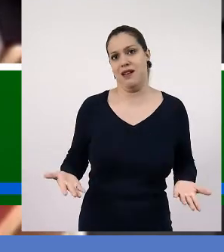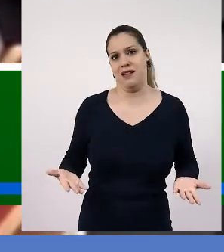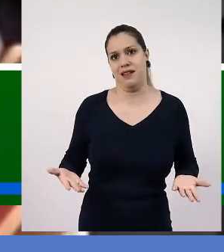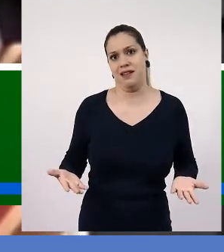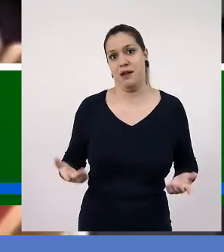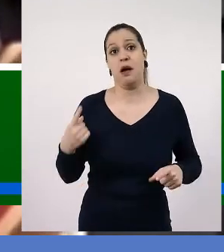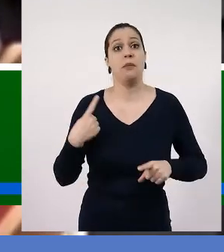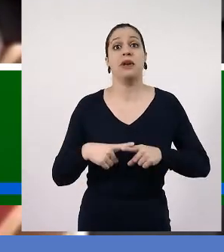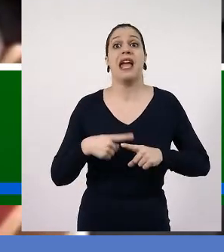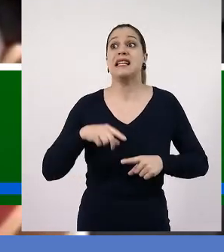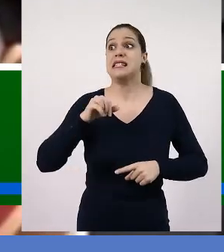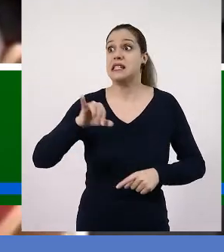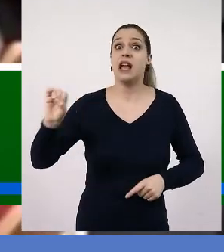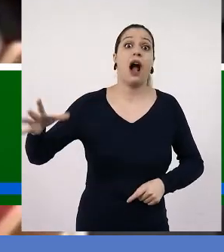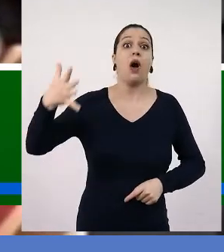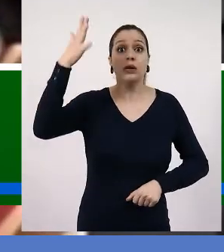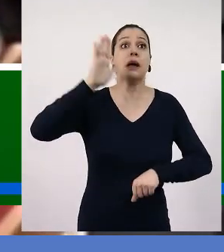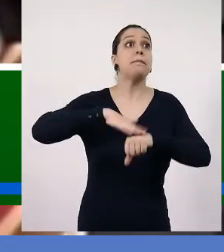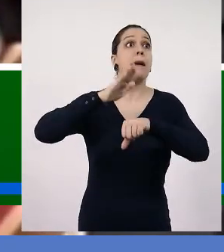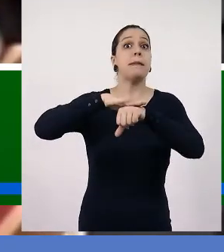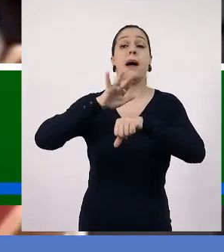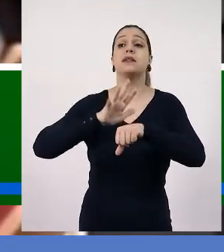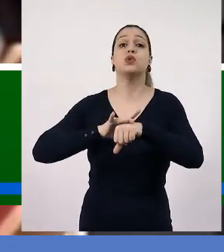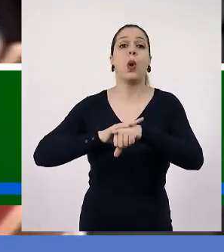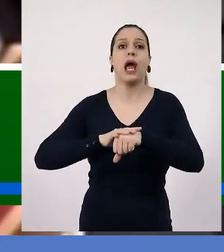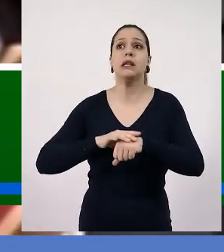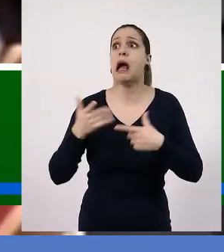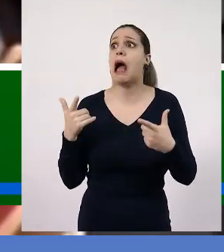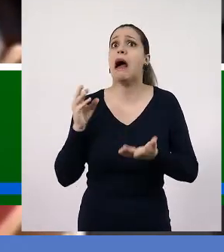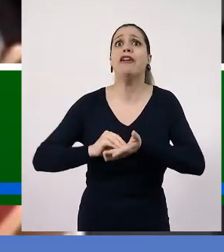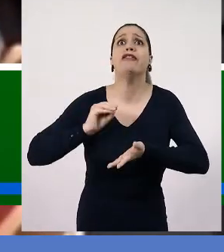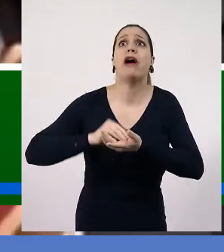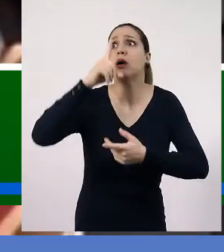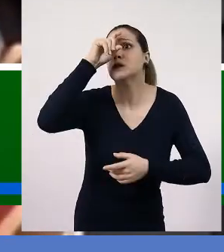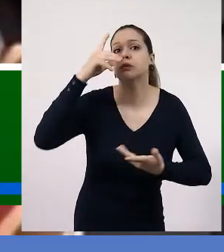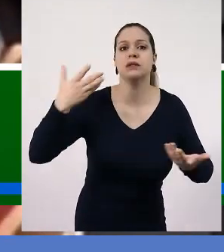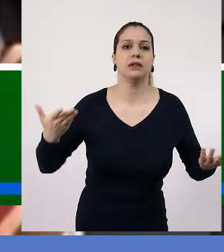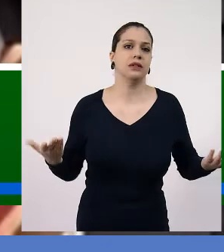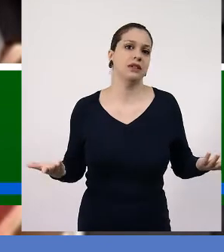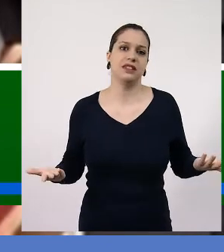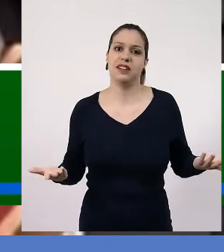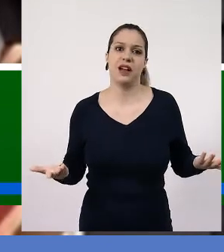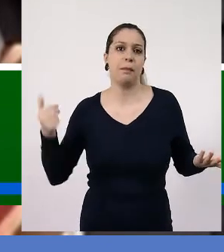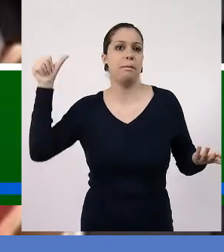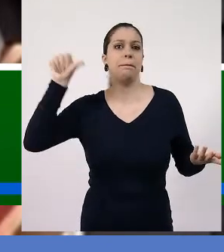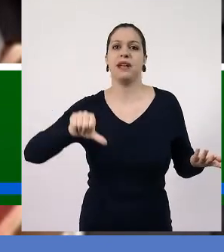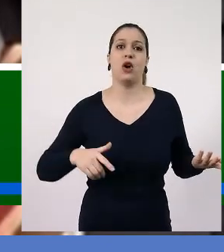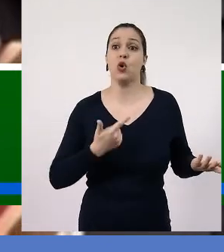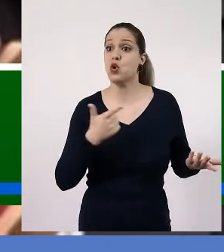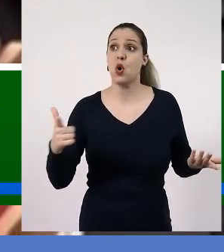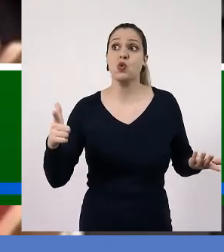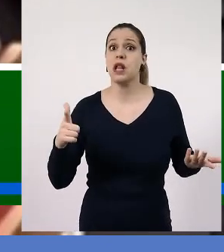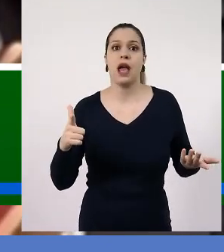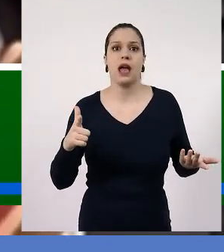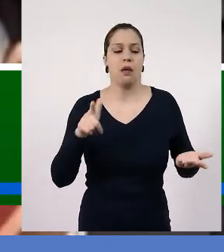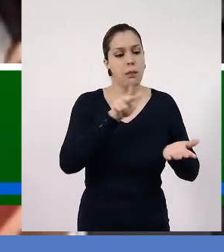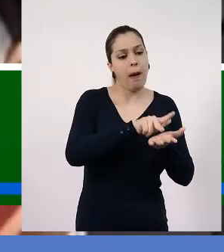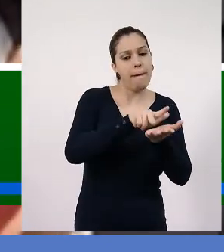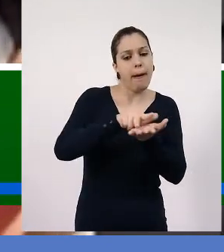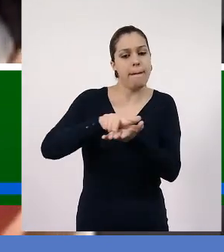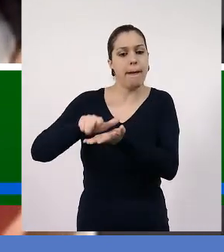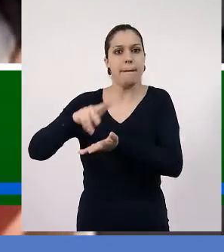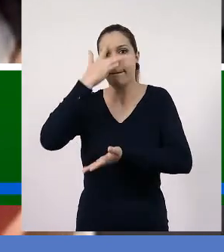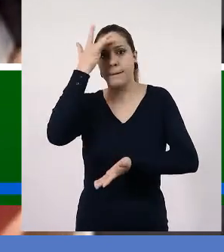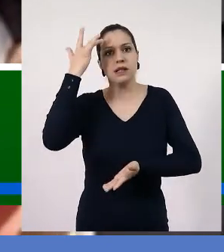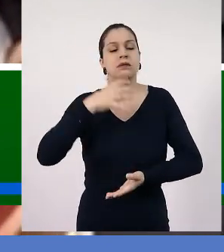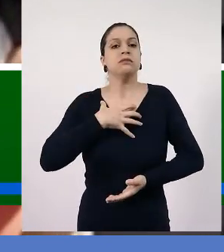imagina se realmente chega essa pandemia aqui muito forte no nosso estado e que a gente não tem leitos, não tem espaço para